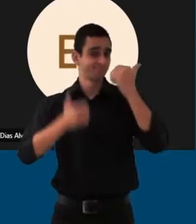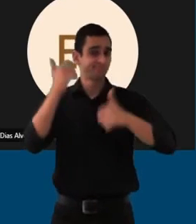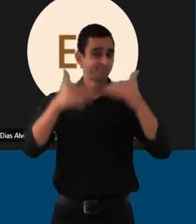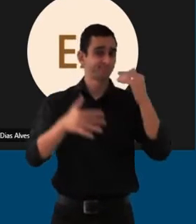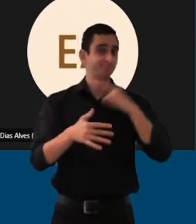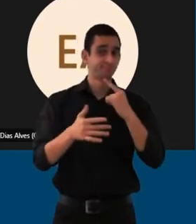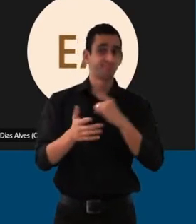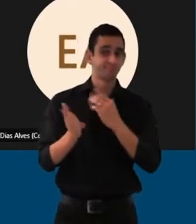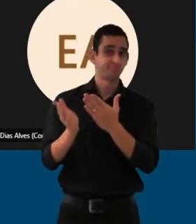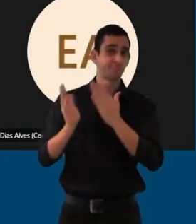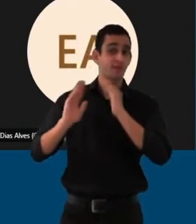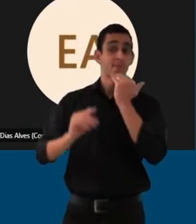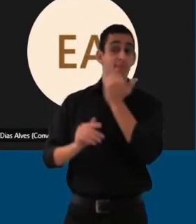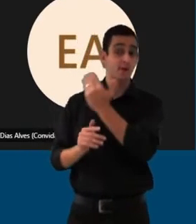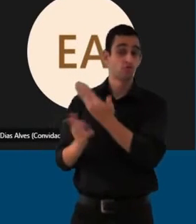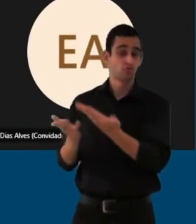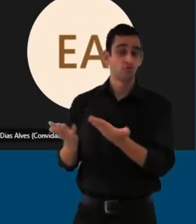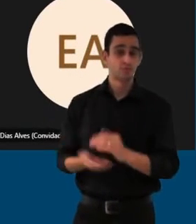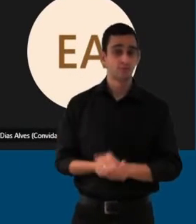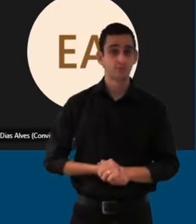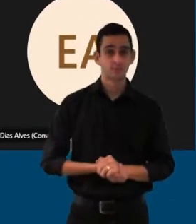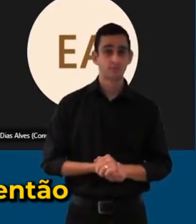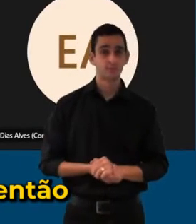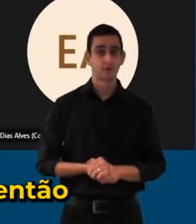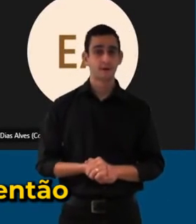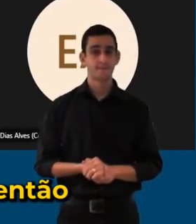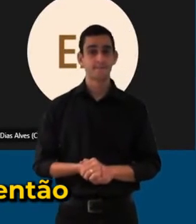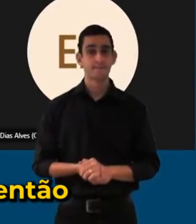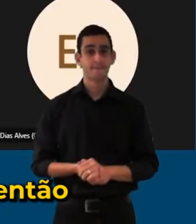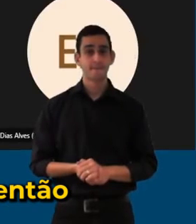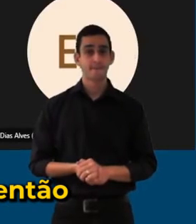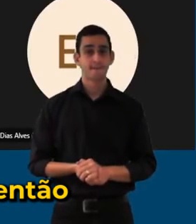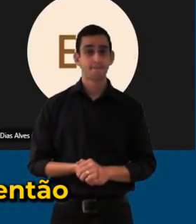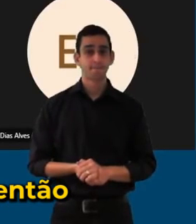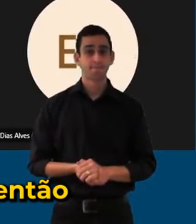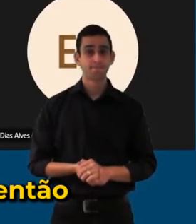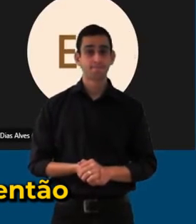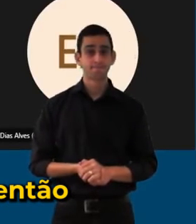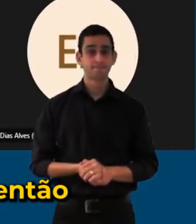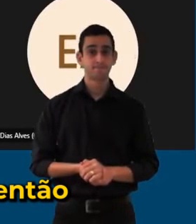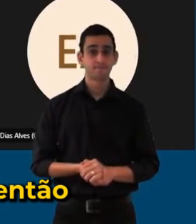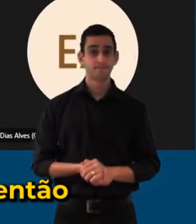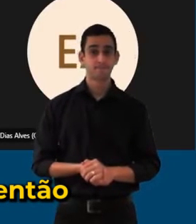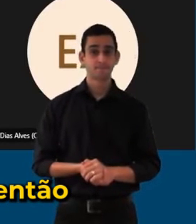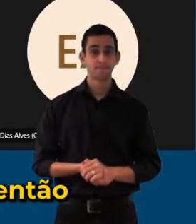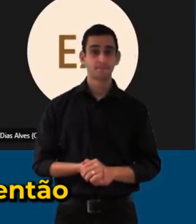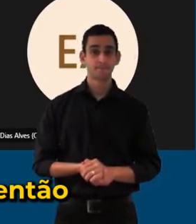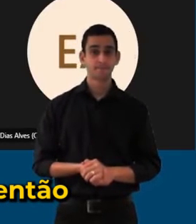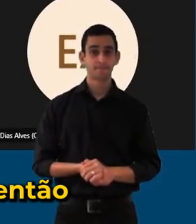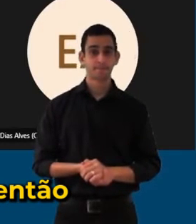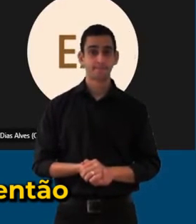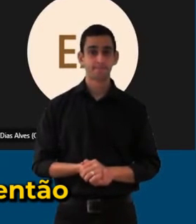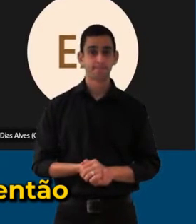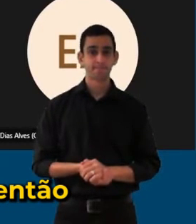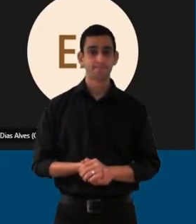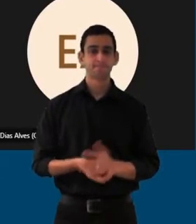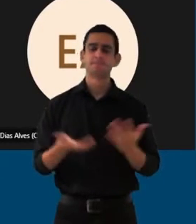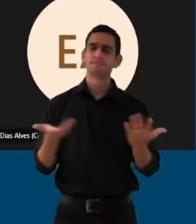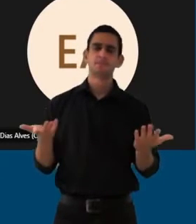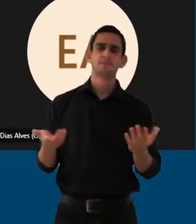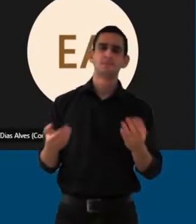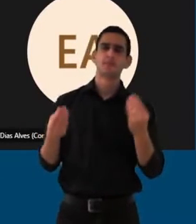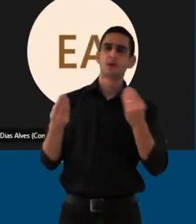entregar. E se a gente tem que tratar serviço? Mas em relação à área... Então, bora prazear essa conduta aí,